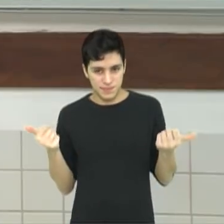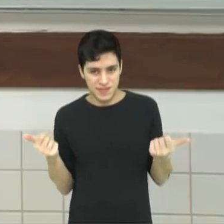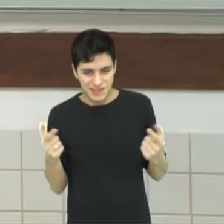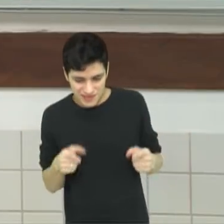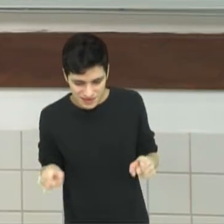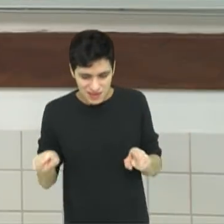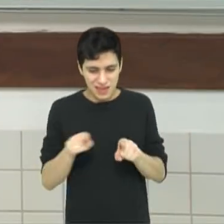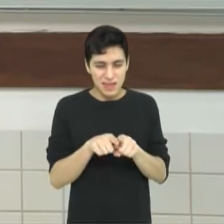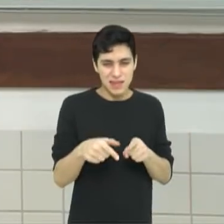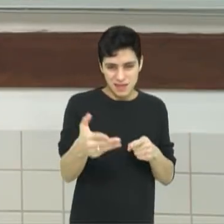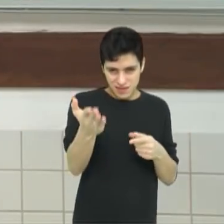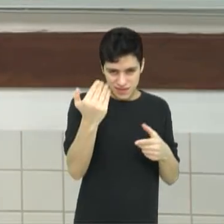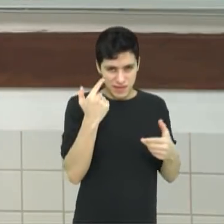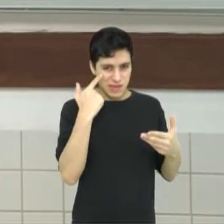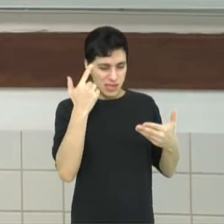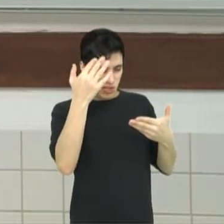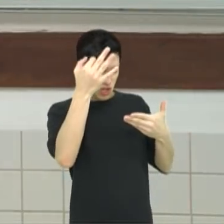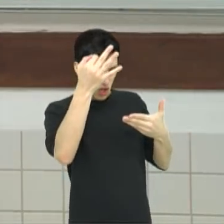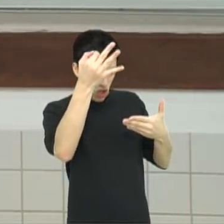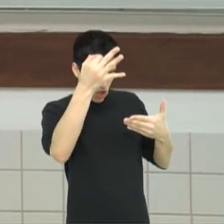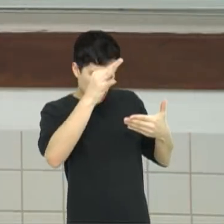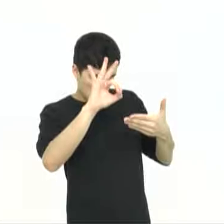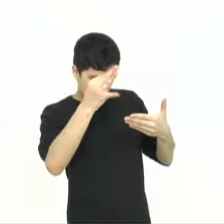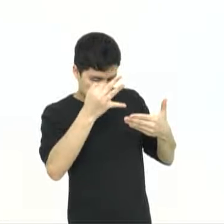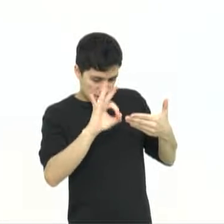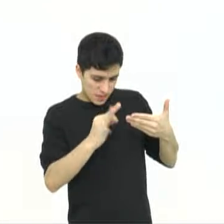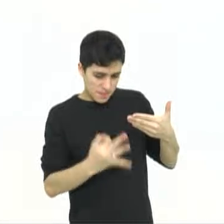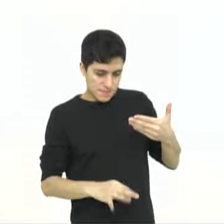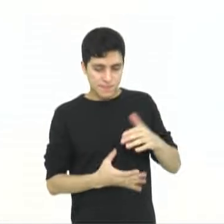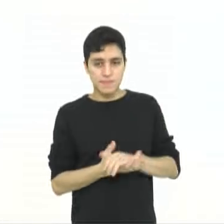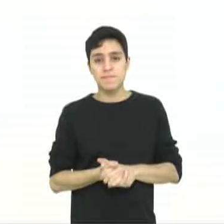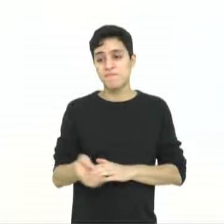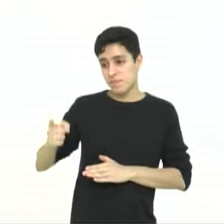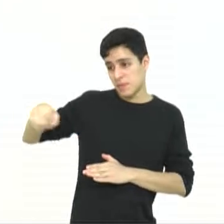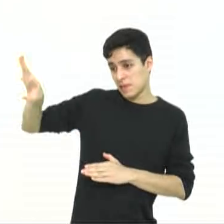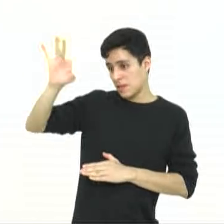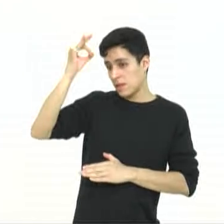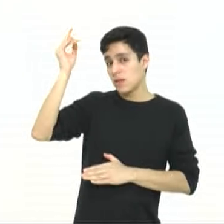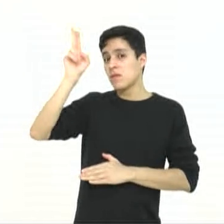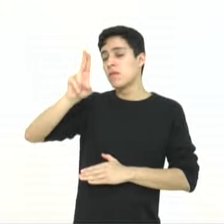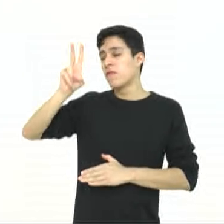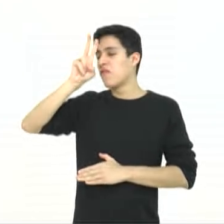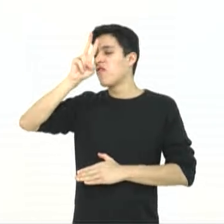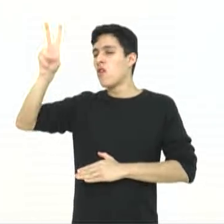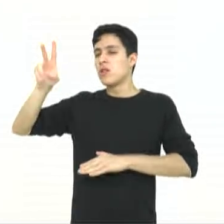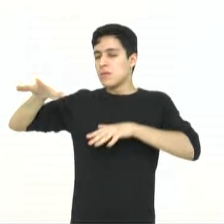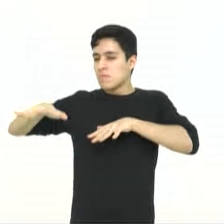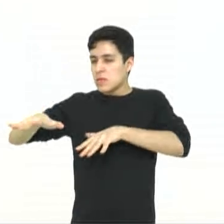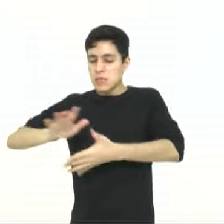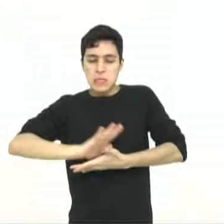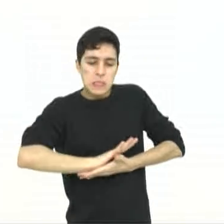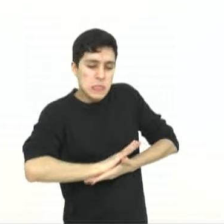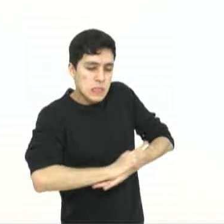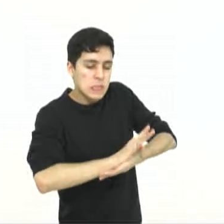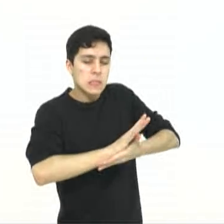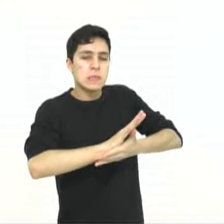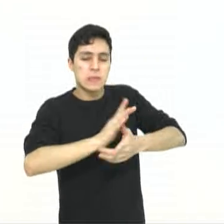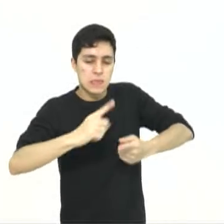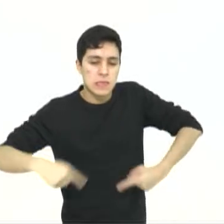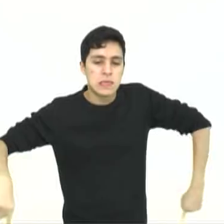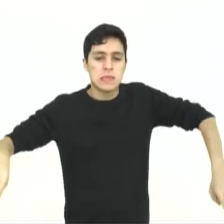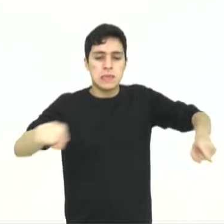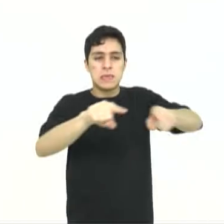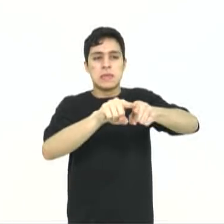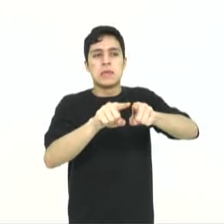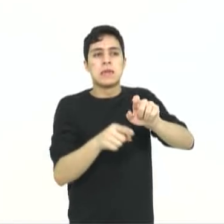Voltei, vamos corrigir juntos. Os franceses usaram da força militar, derrotaram a resistência argelina na cidade de Constantina, por